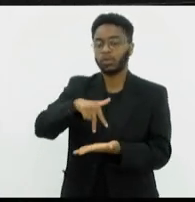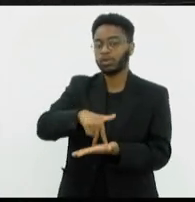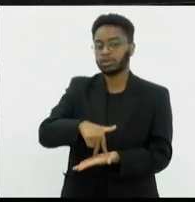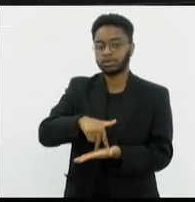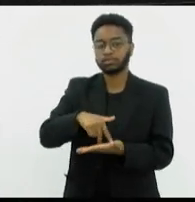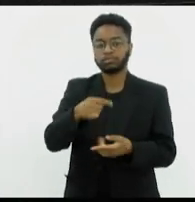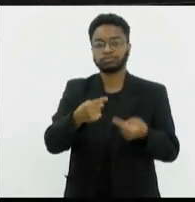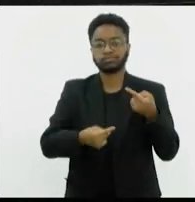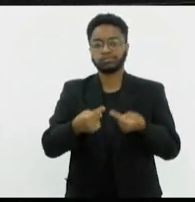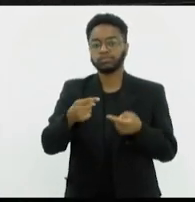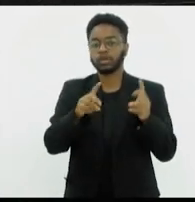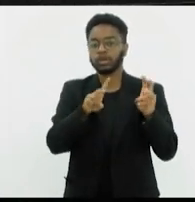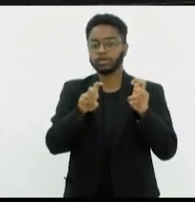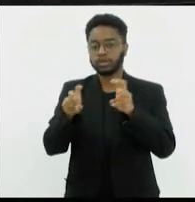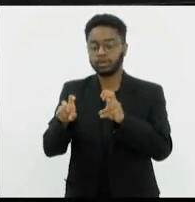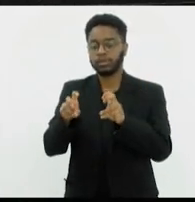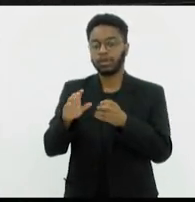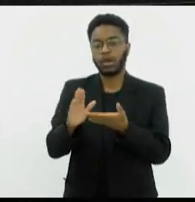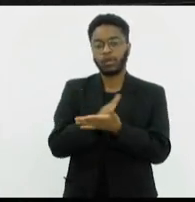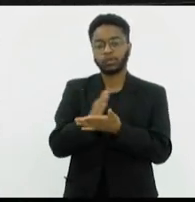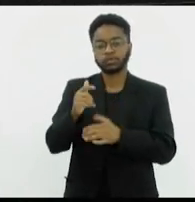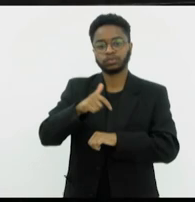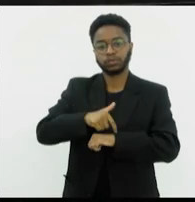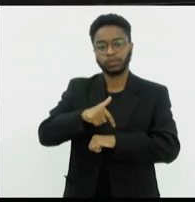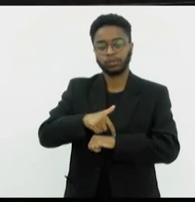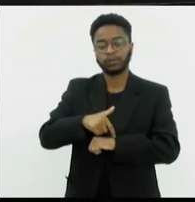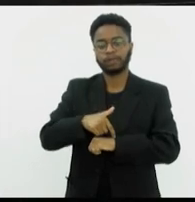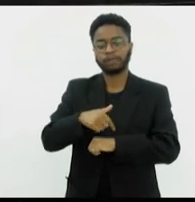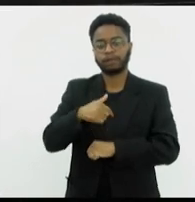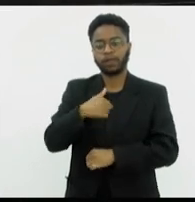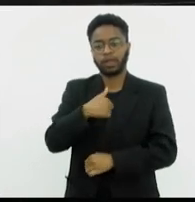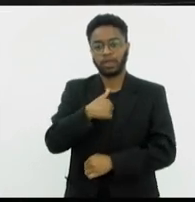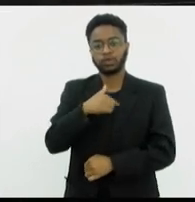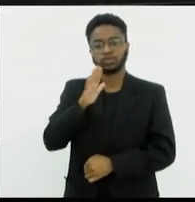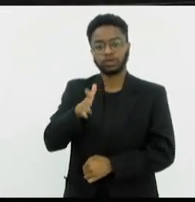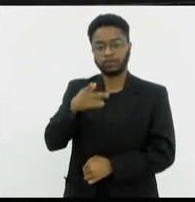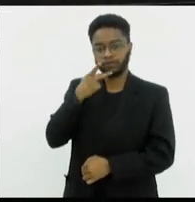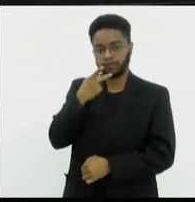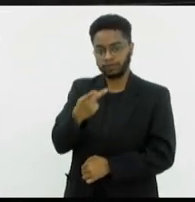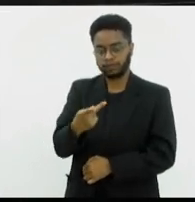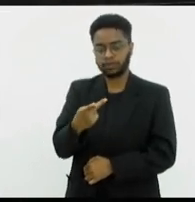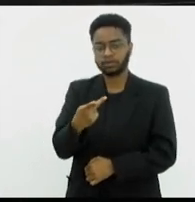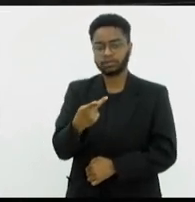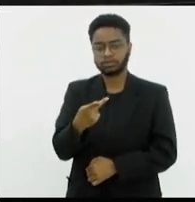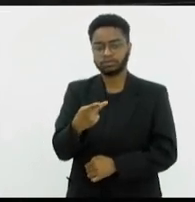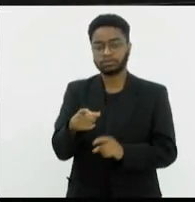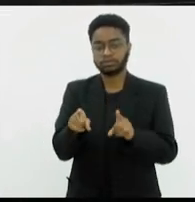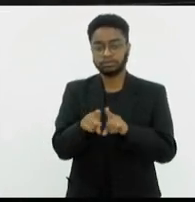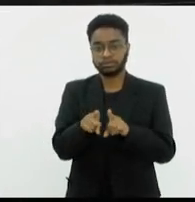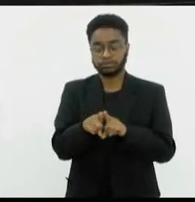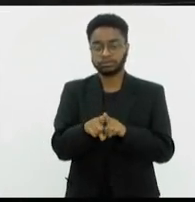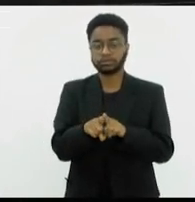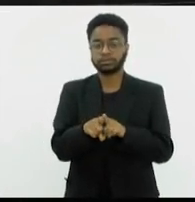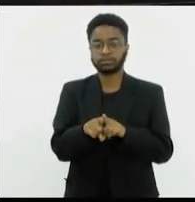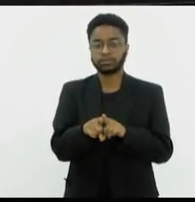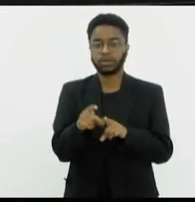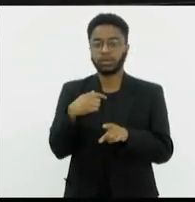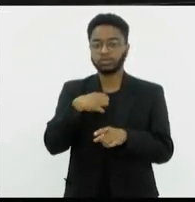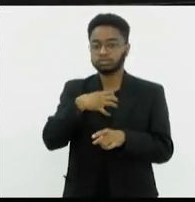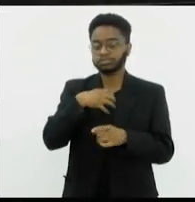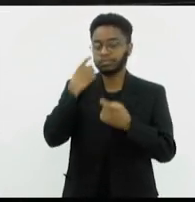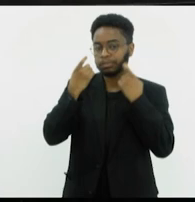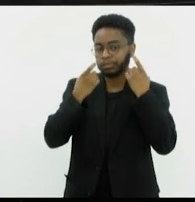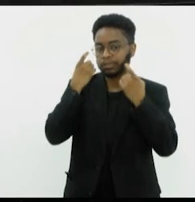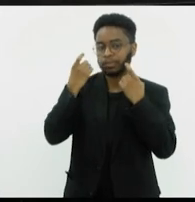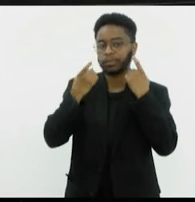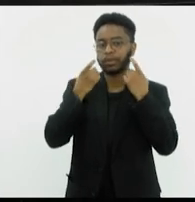em algumas oportunidades, eu já tive a oportunidade de falar. É um tema que me preocupa